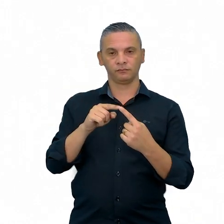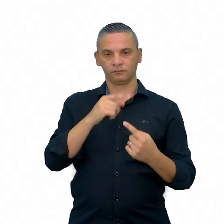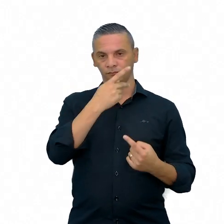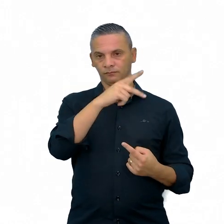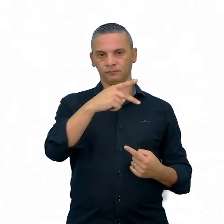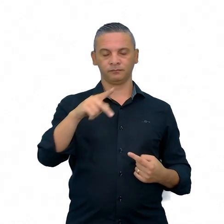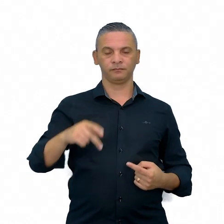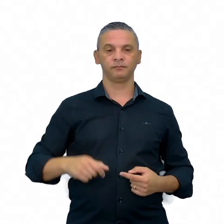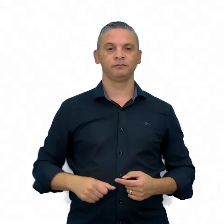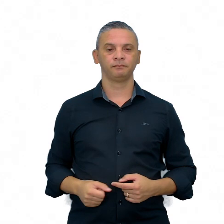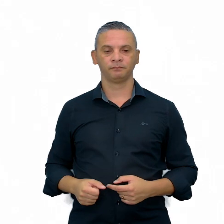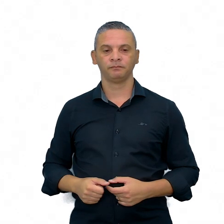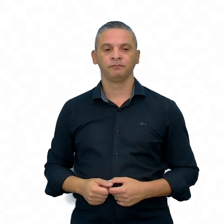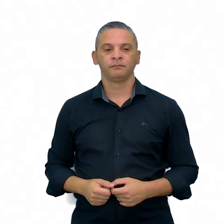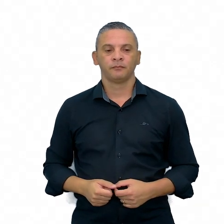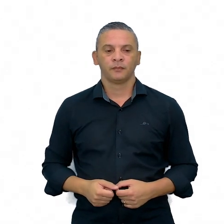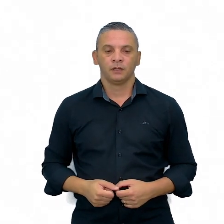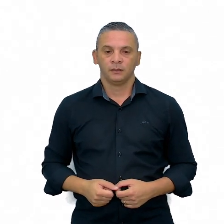discurso.